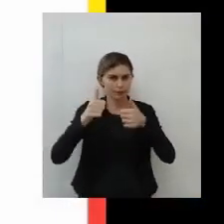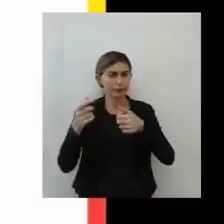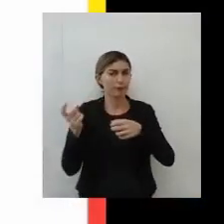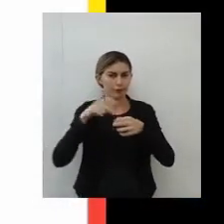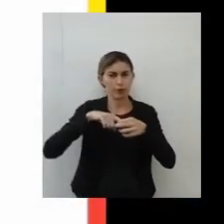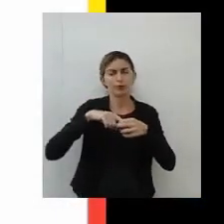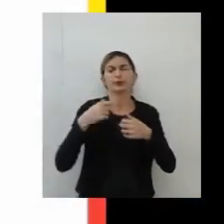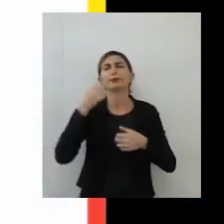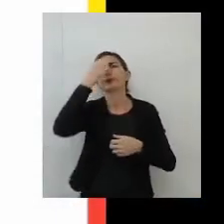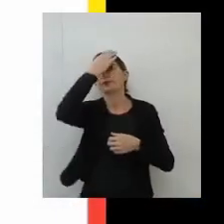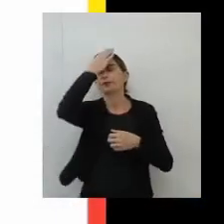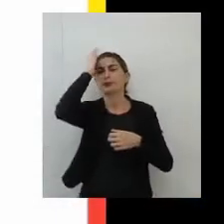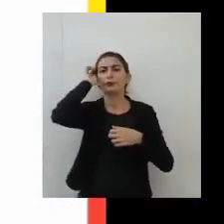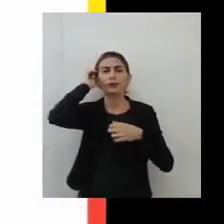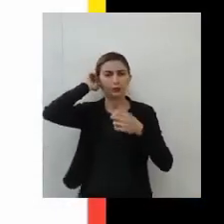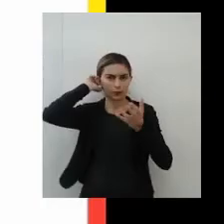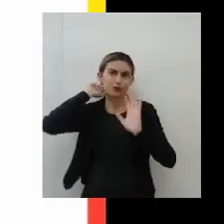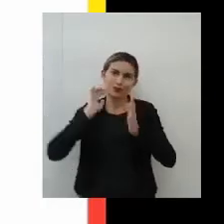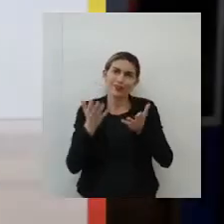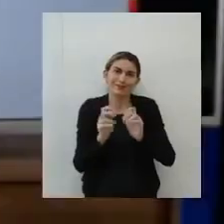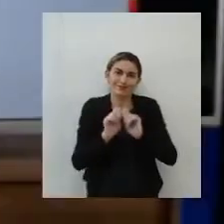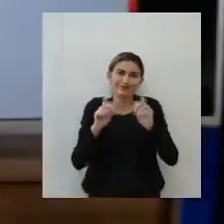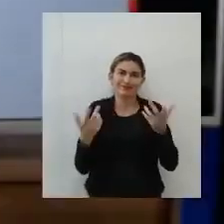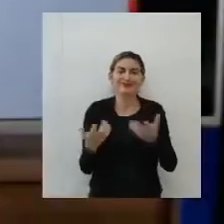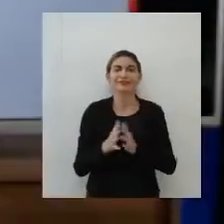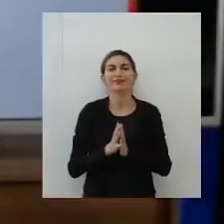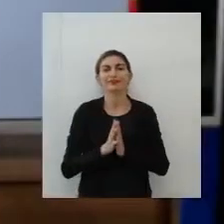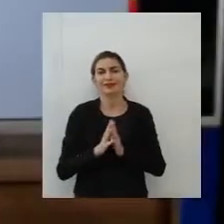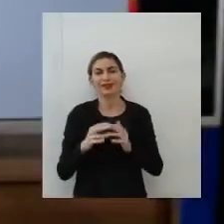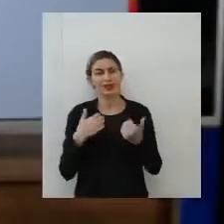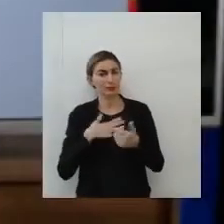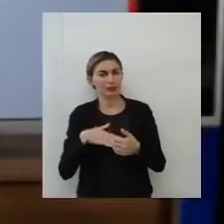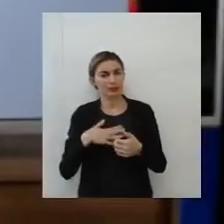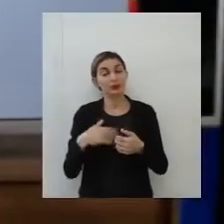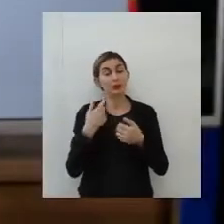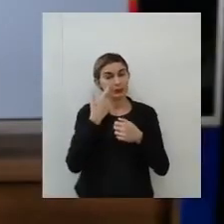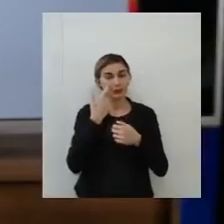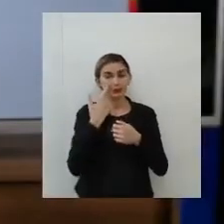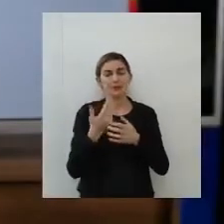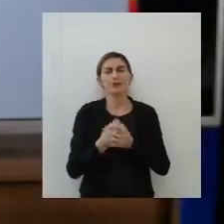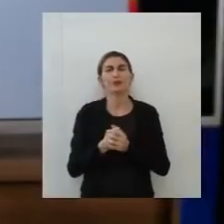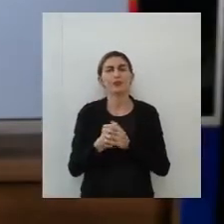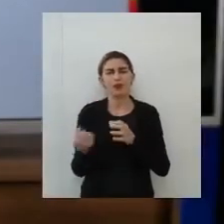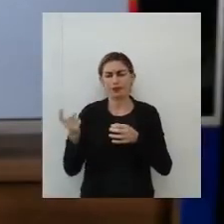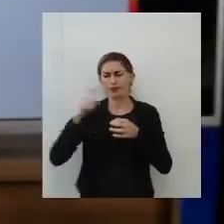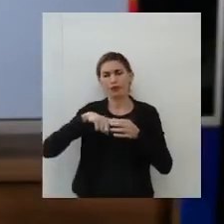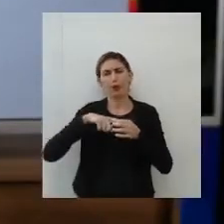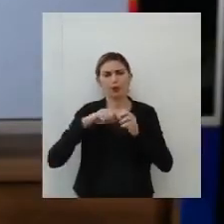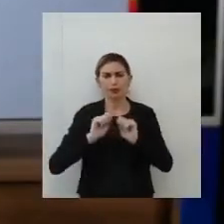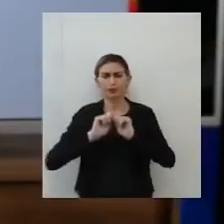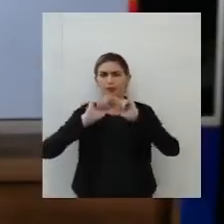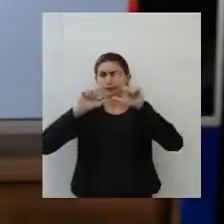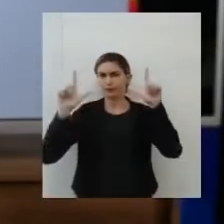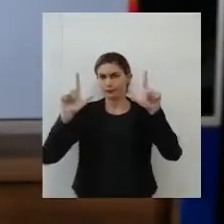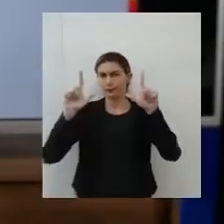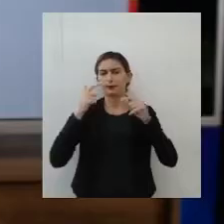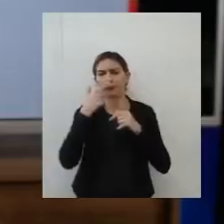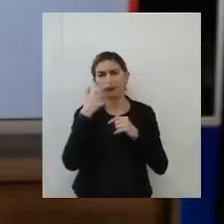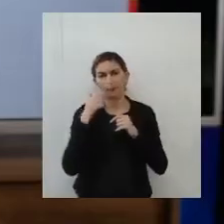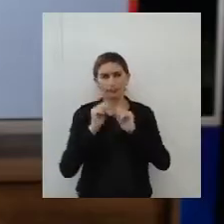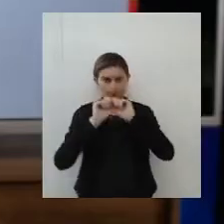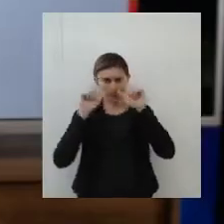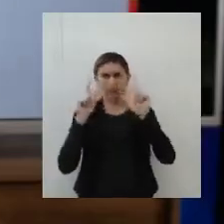mim. Aliás, já estava, tá? Tranquilão. Então, gente, vamos voltar aqui para o slide. Volta para o slide.